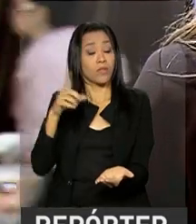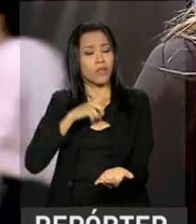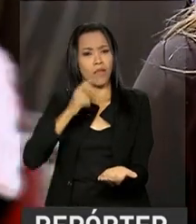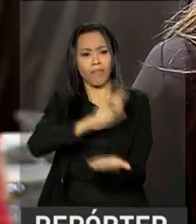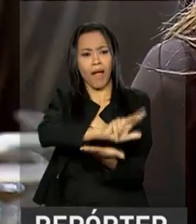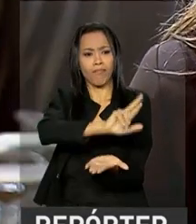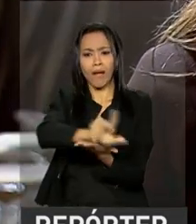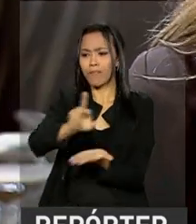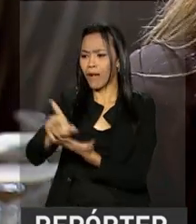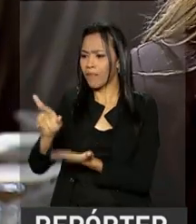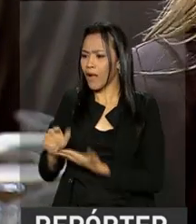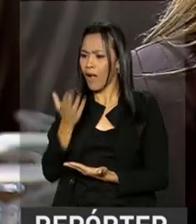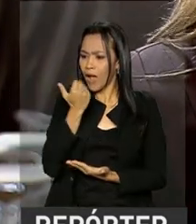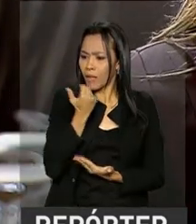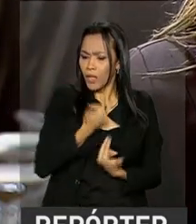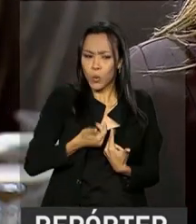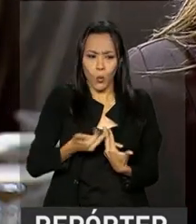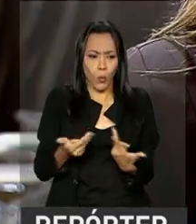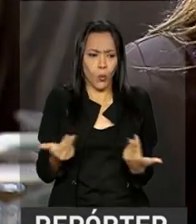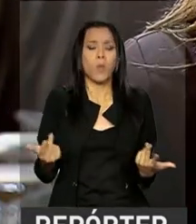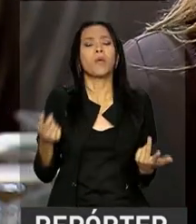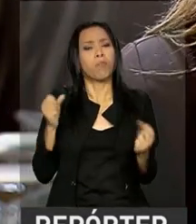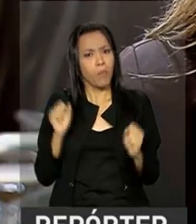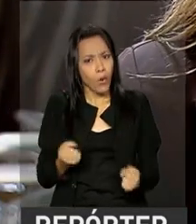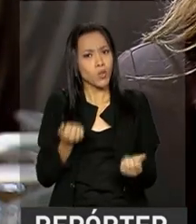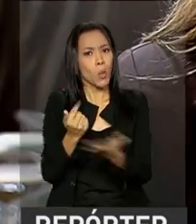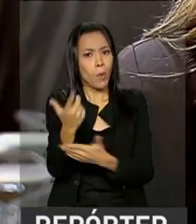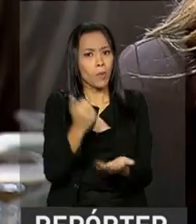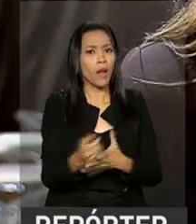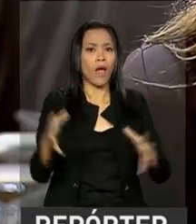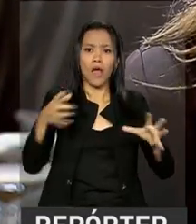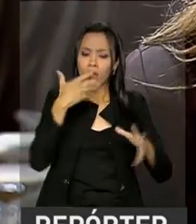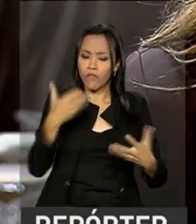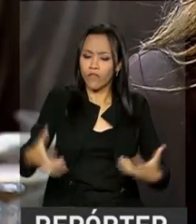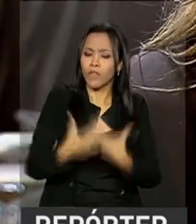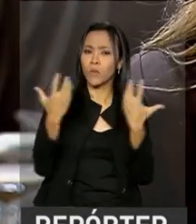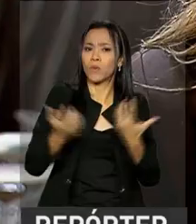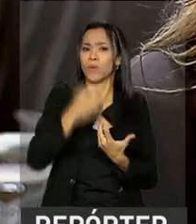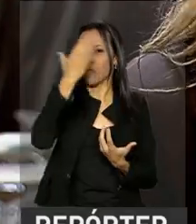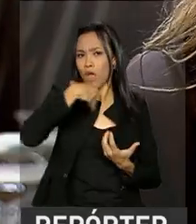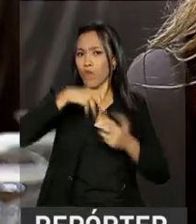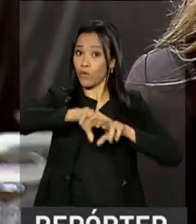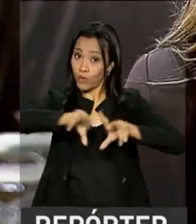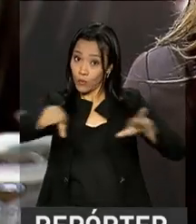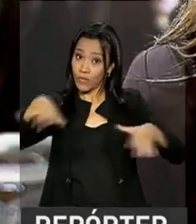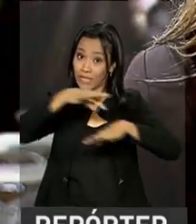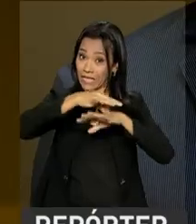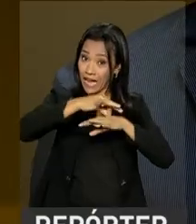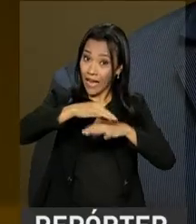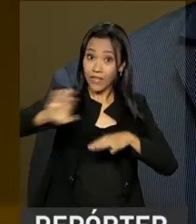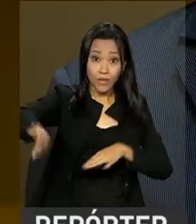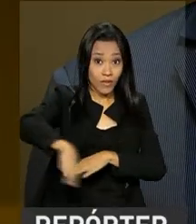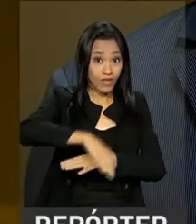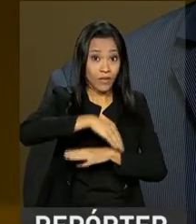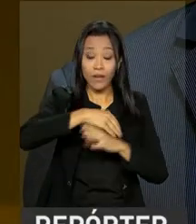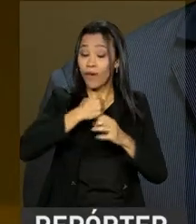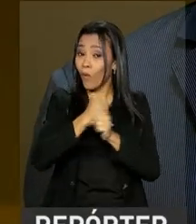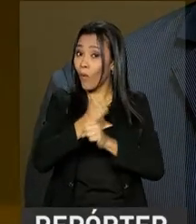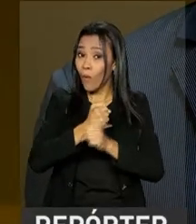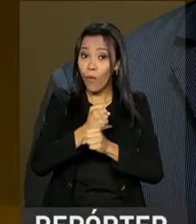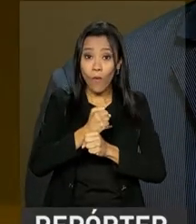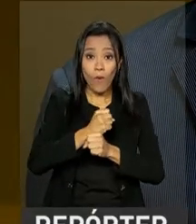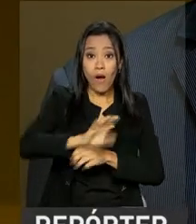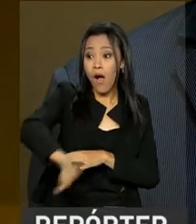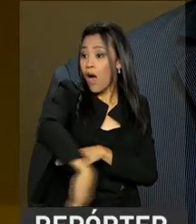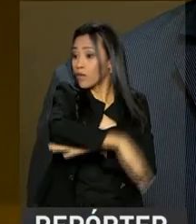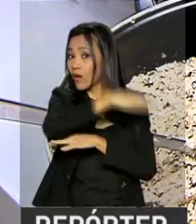de alimentos e pode consumir verduras frutas e carnes o ano todo de fato o brasileiro